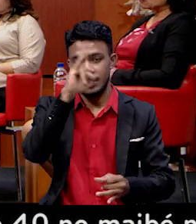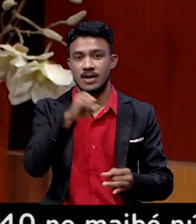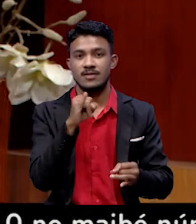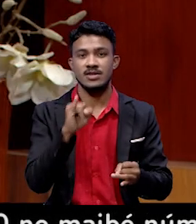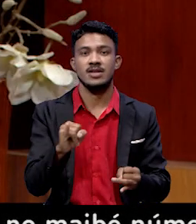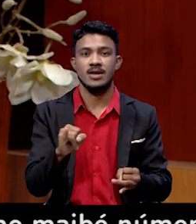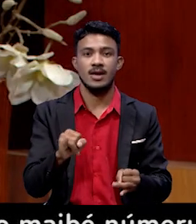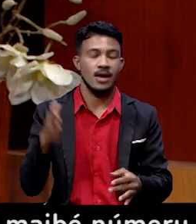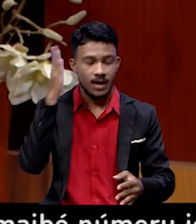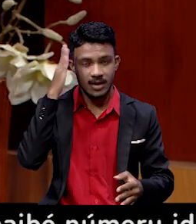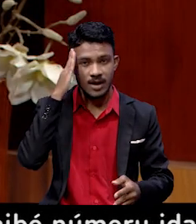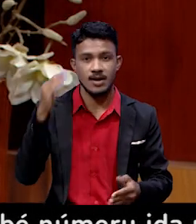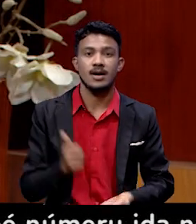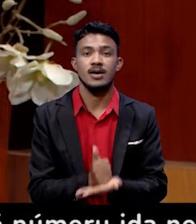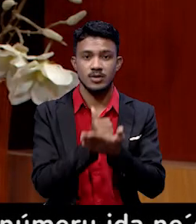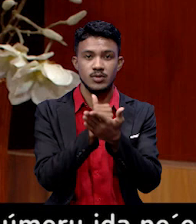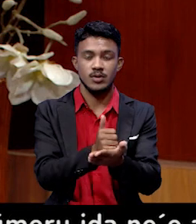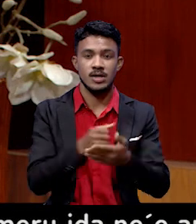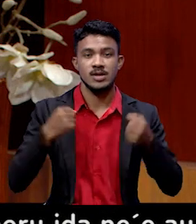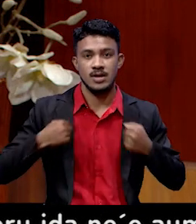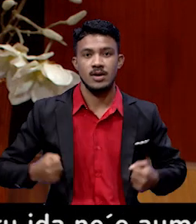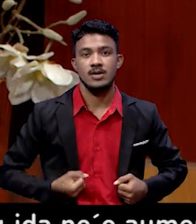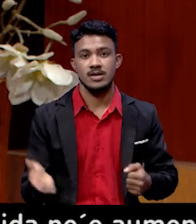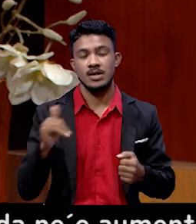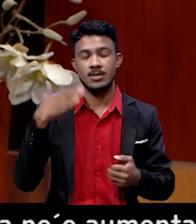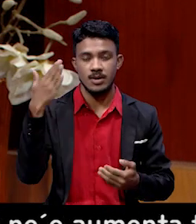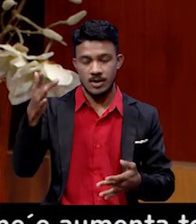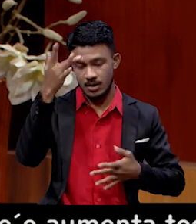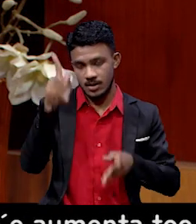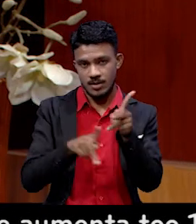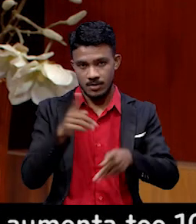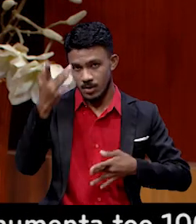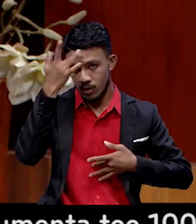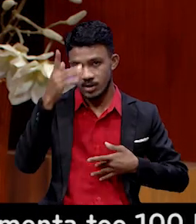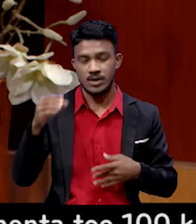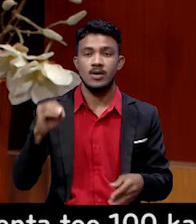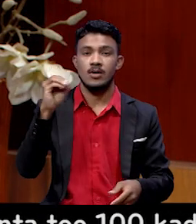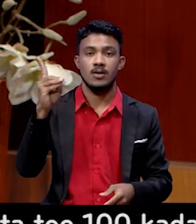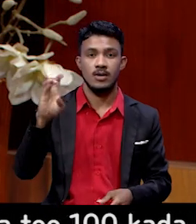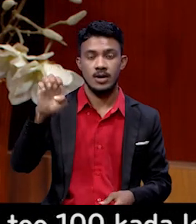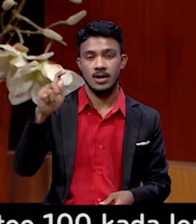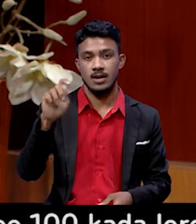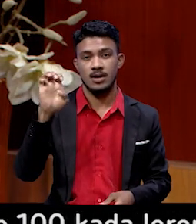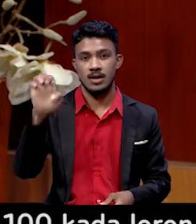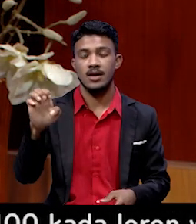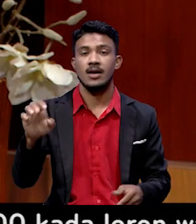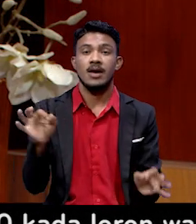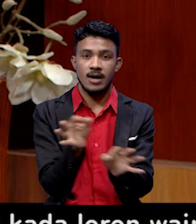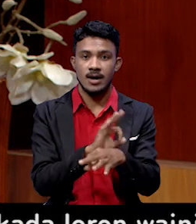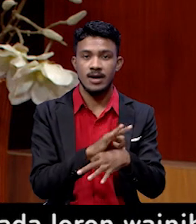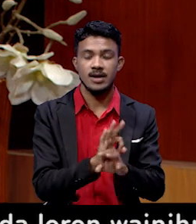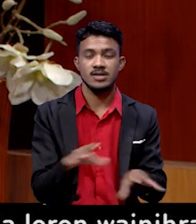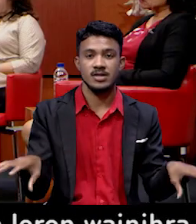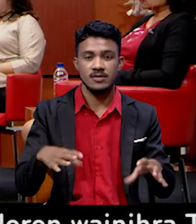ne questiona atendimento profissional saúde ba paciente Sira. Mas bem, Odete promete se adia sistema atendimento e